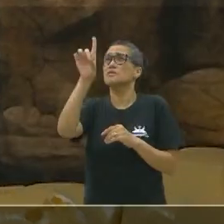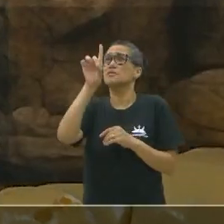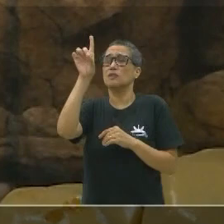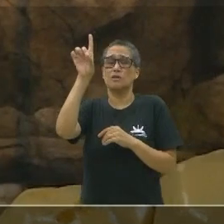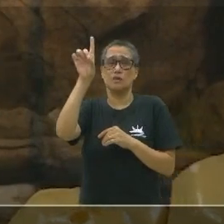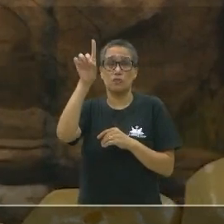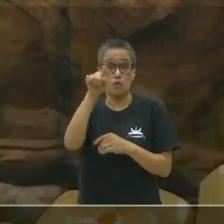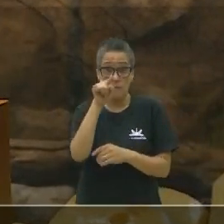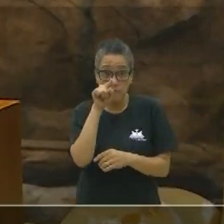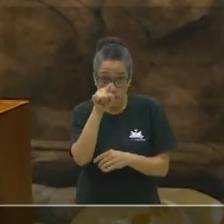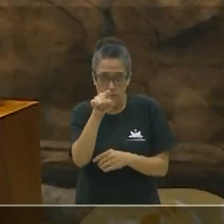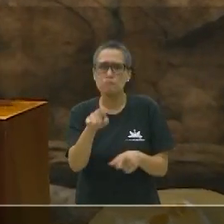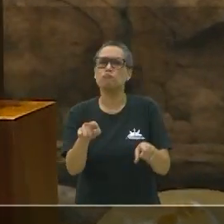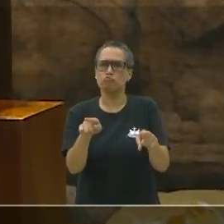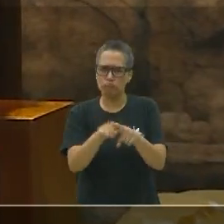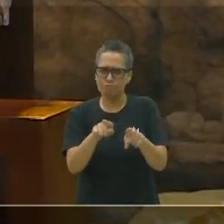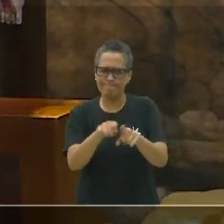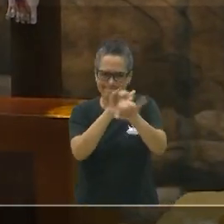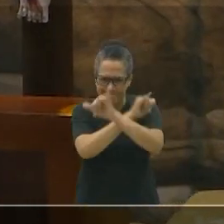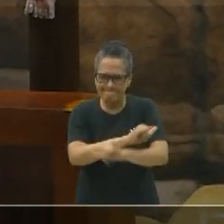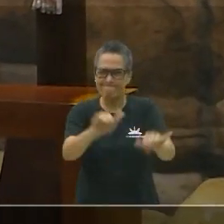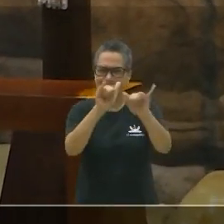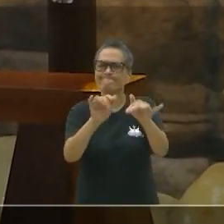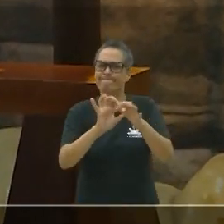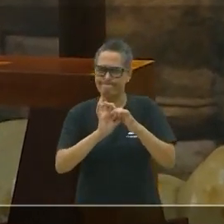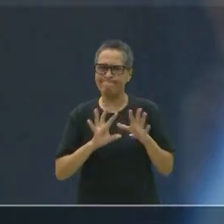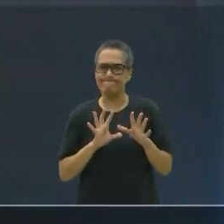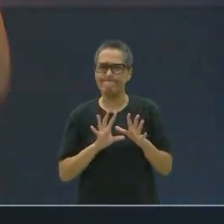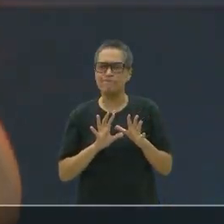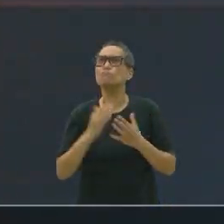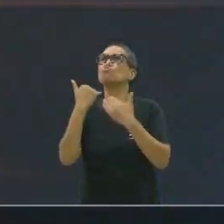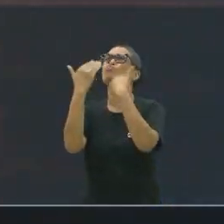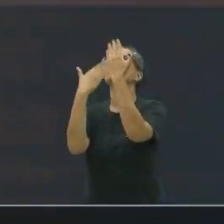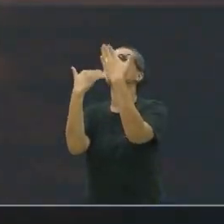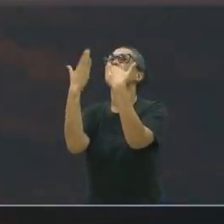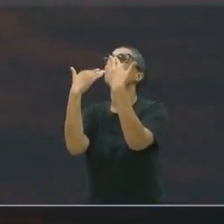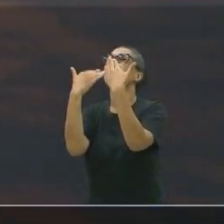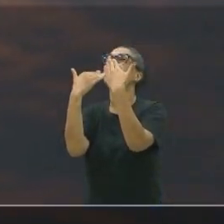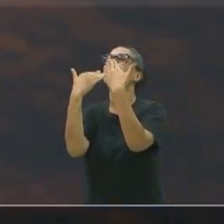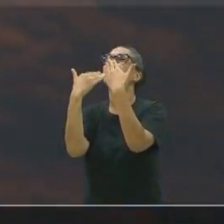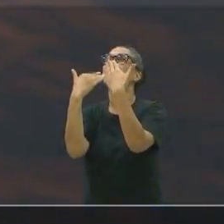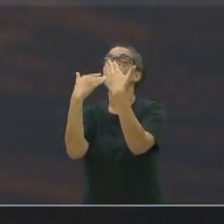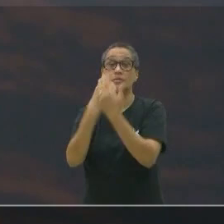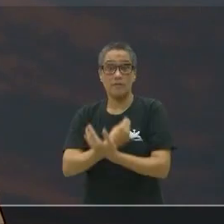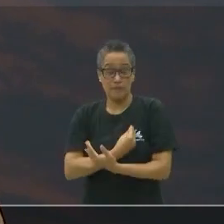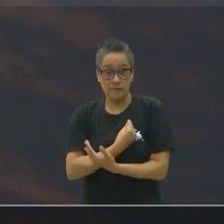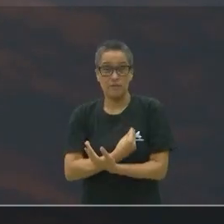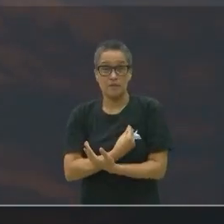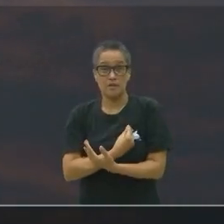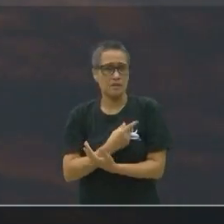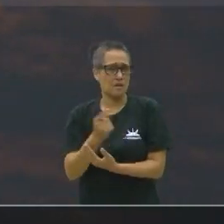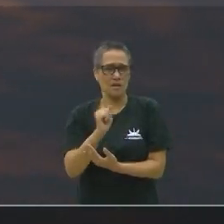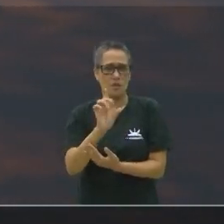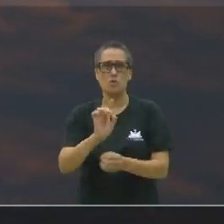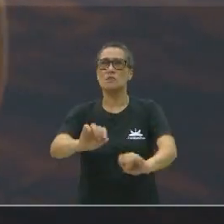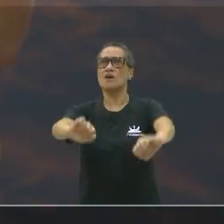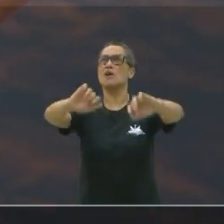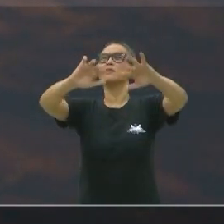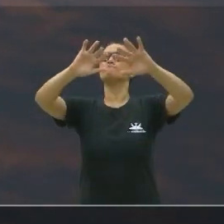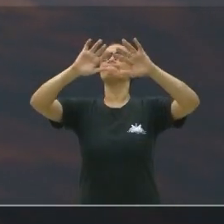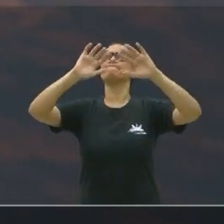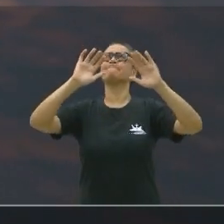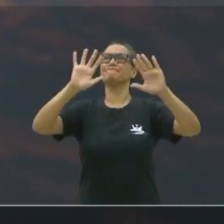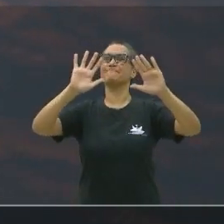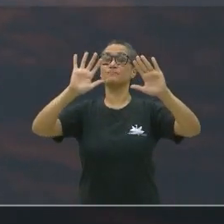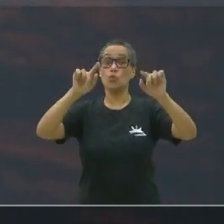Você que declara essa liberdade, diga para Ele, erguendo sua vida, não só os seus braços. Você que